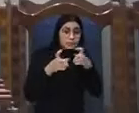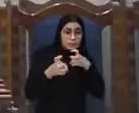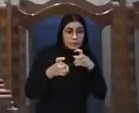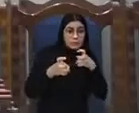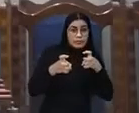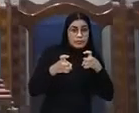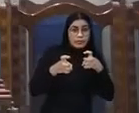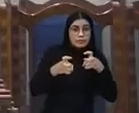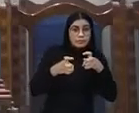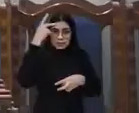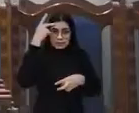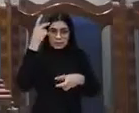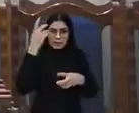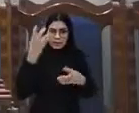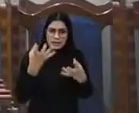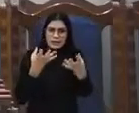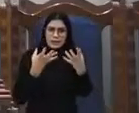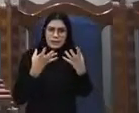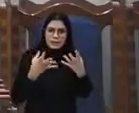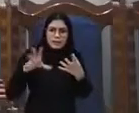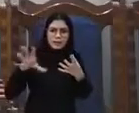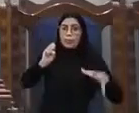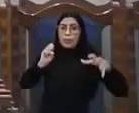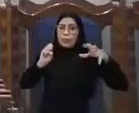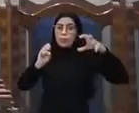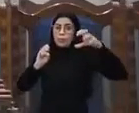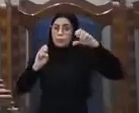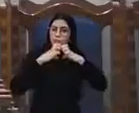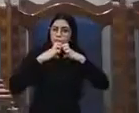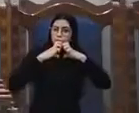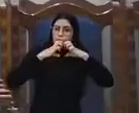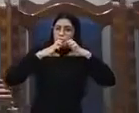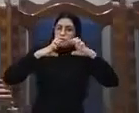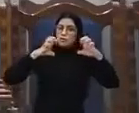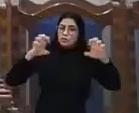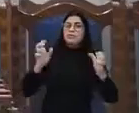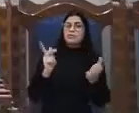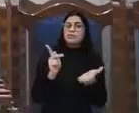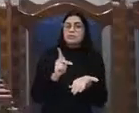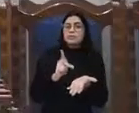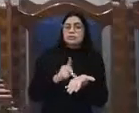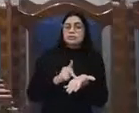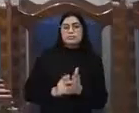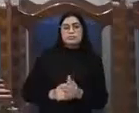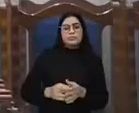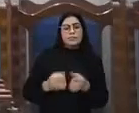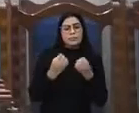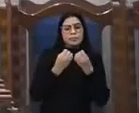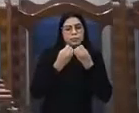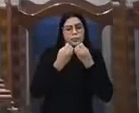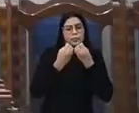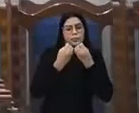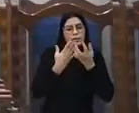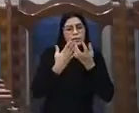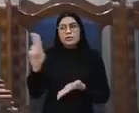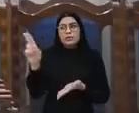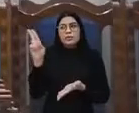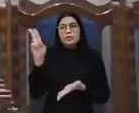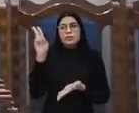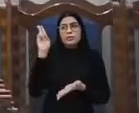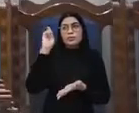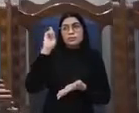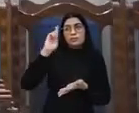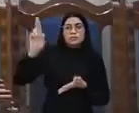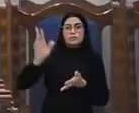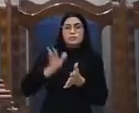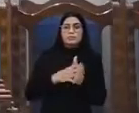a genuína mensagem do Evangelho. Aleluia! Bendito seja o nome do Senhor. A Bíblia vai